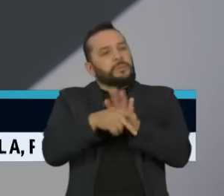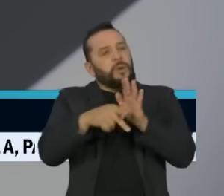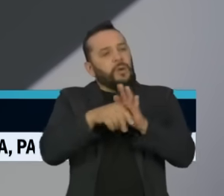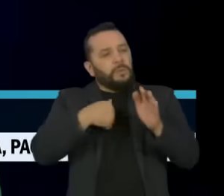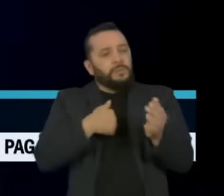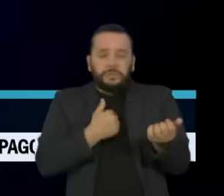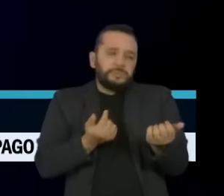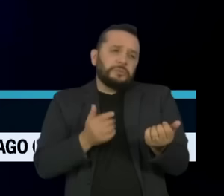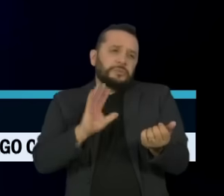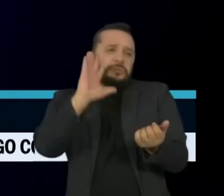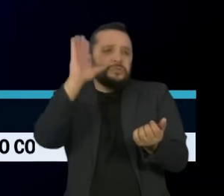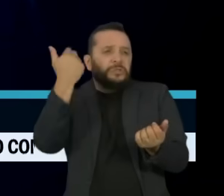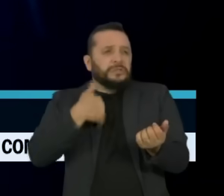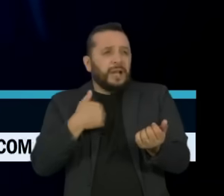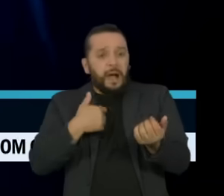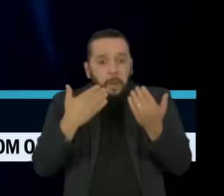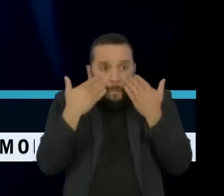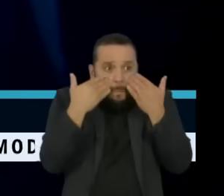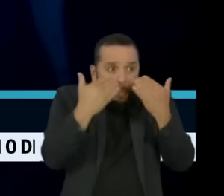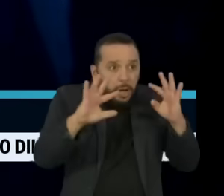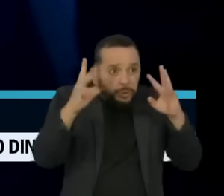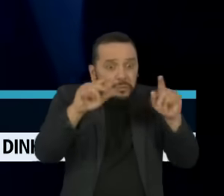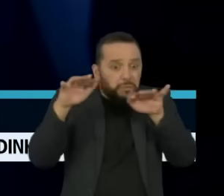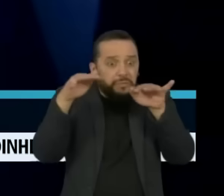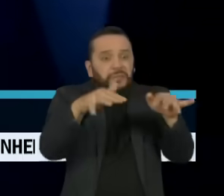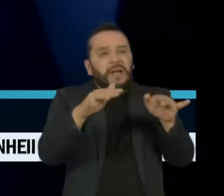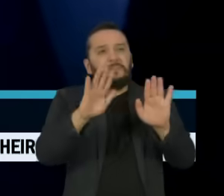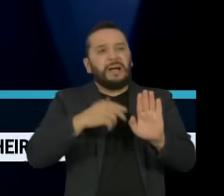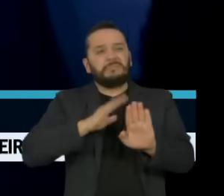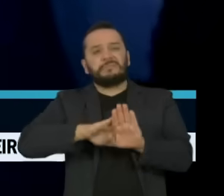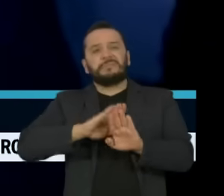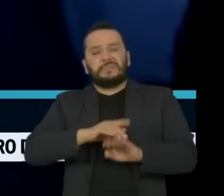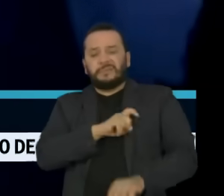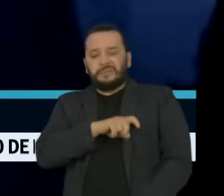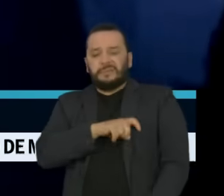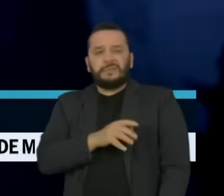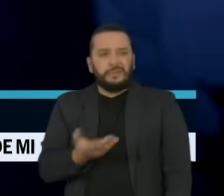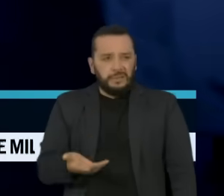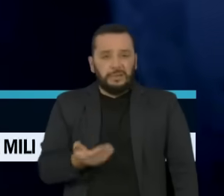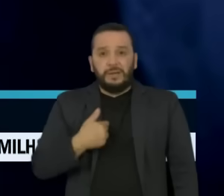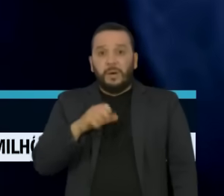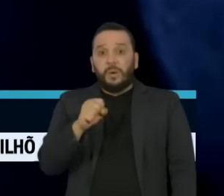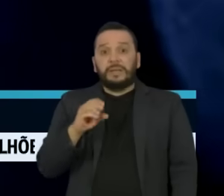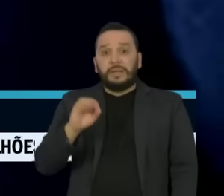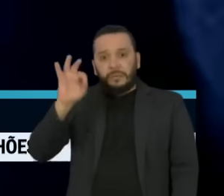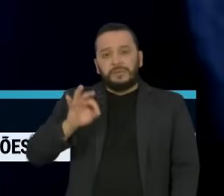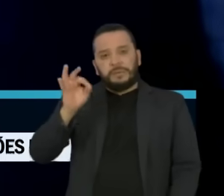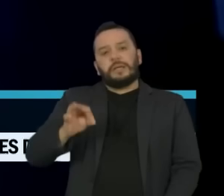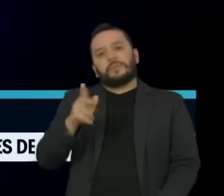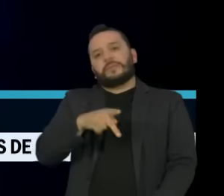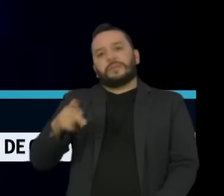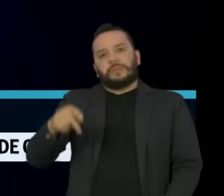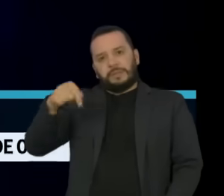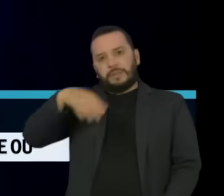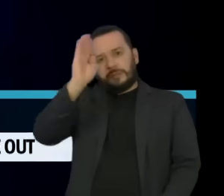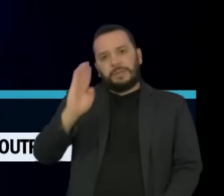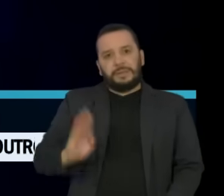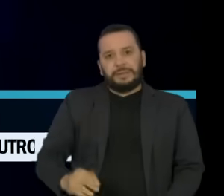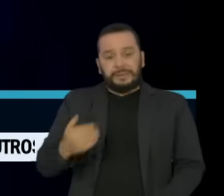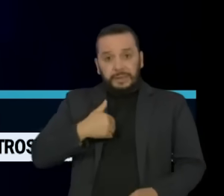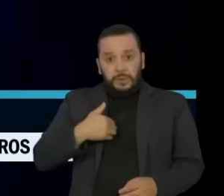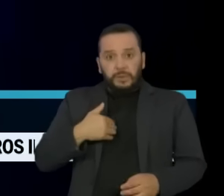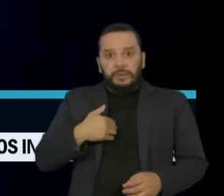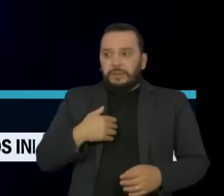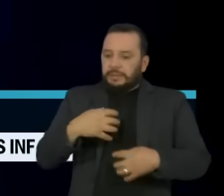pecados. Mais de 80% dos professores brasileiros ainda não se sentem preparados para o ensino à distância.